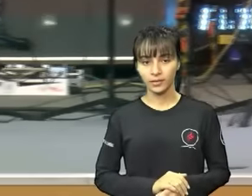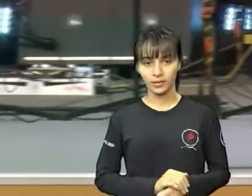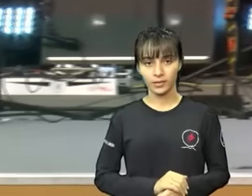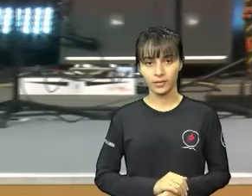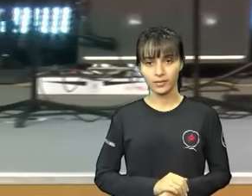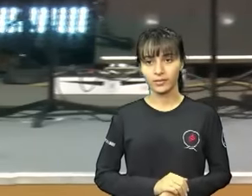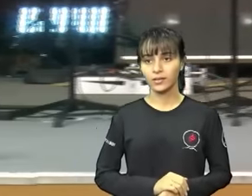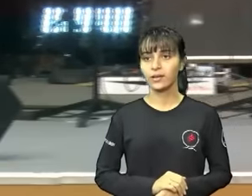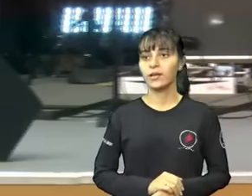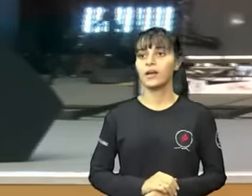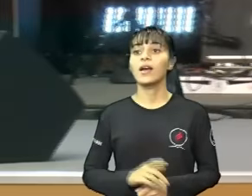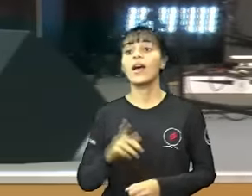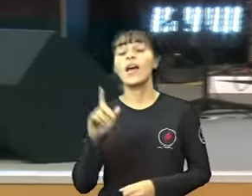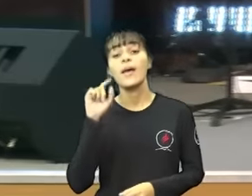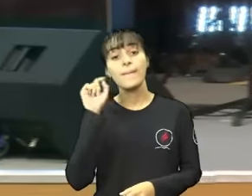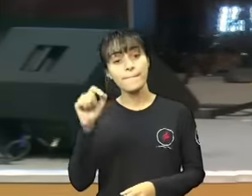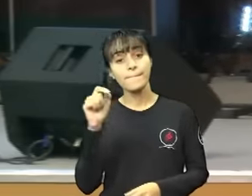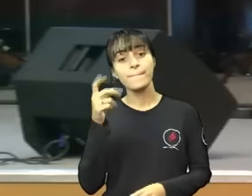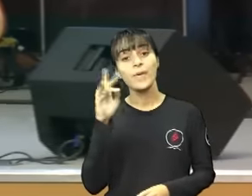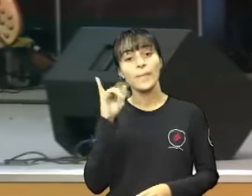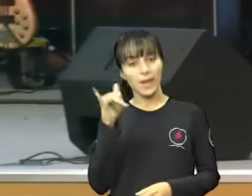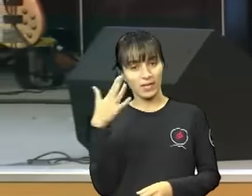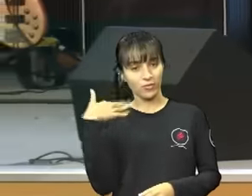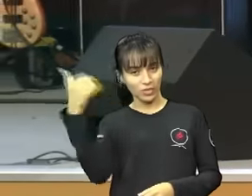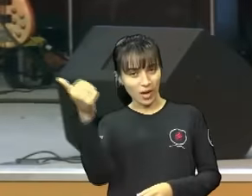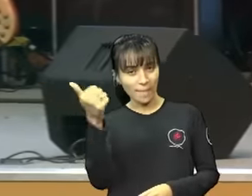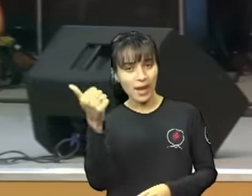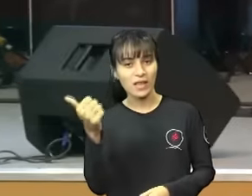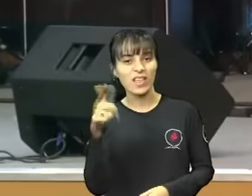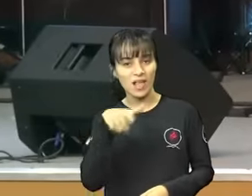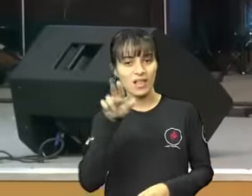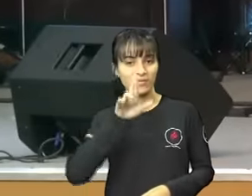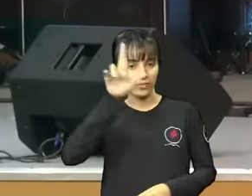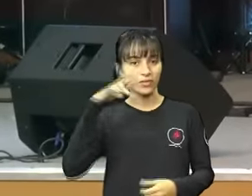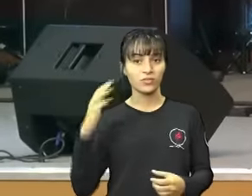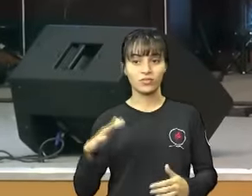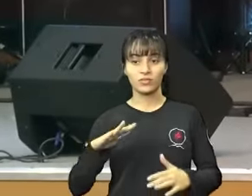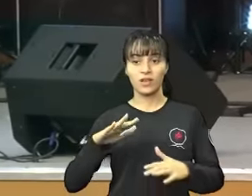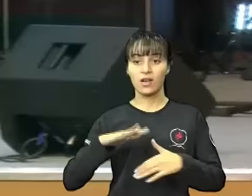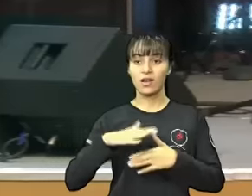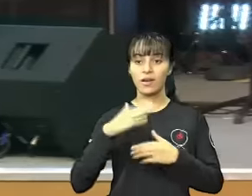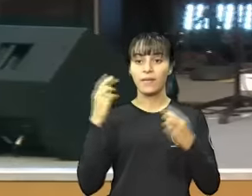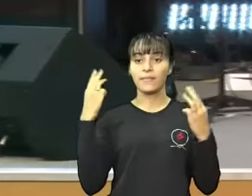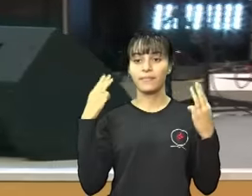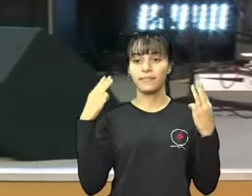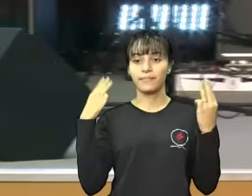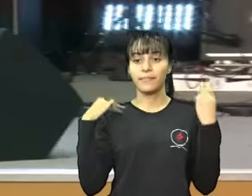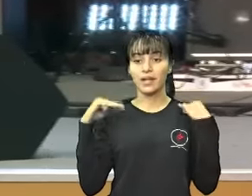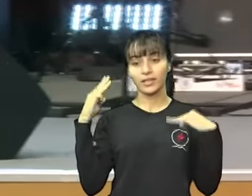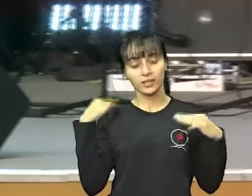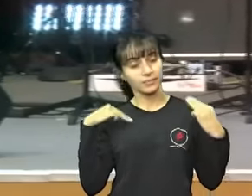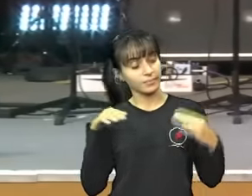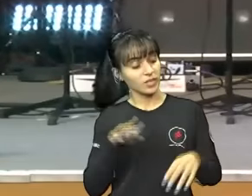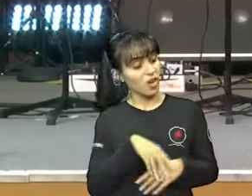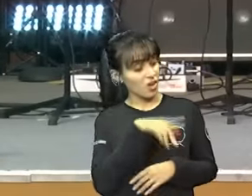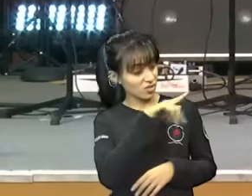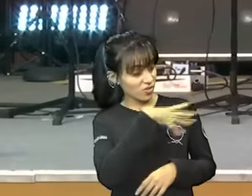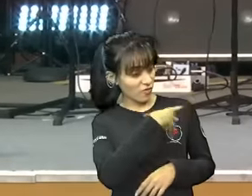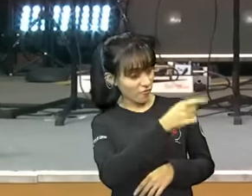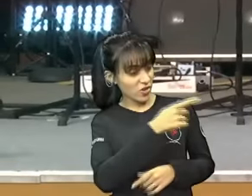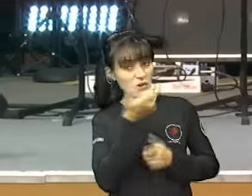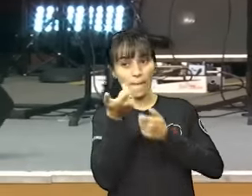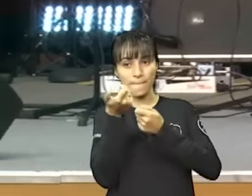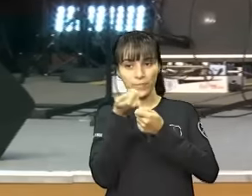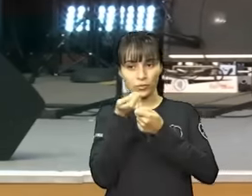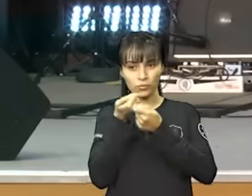Olha a encrenca que ele arrumar se meu pai não fosse isso aí meu pai é chamado só foi seu filho que estou aqui um